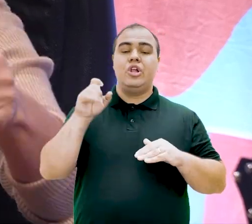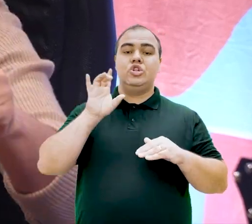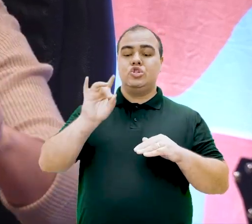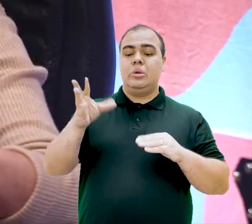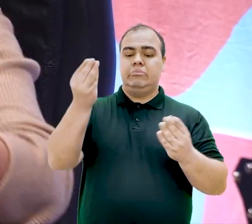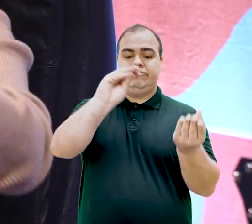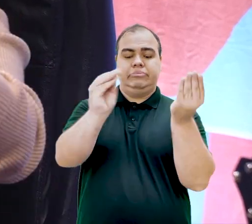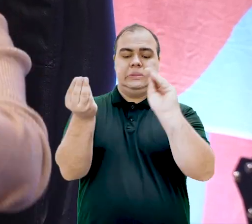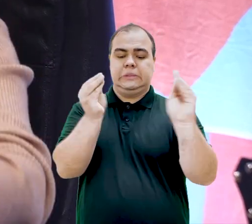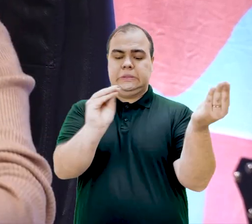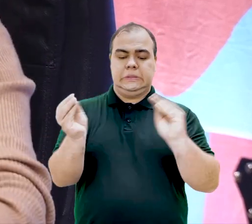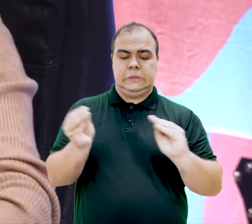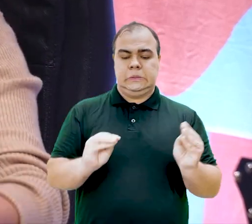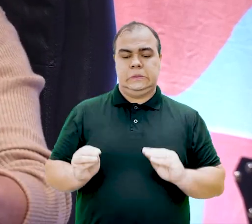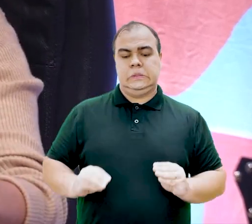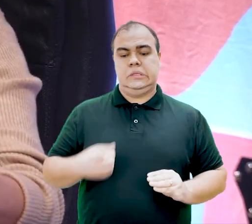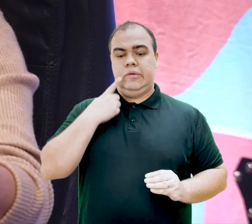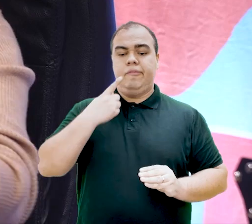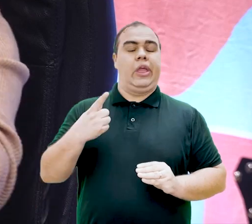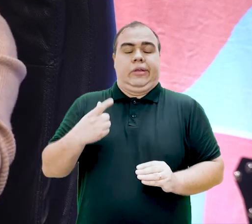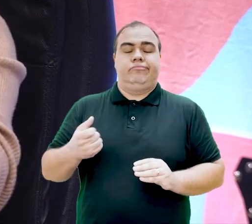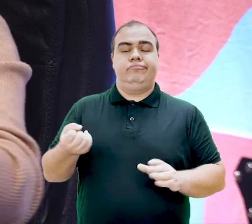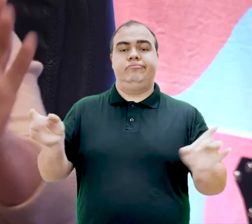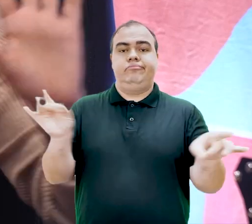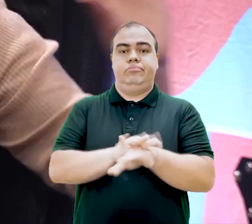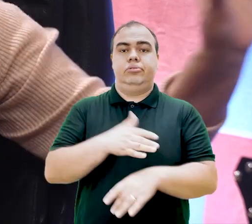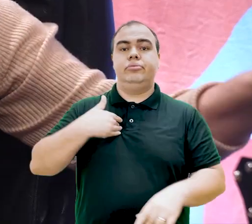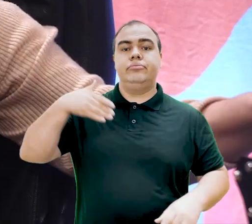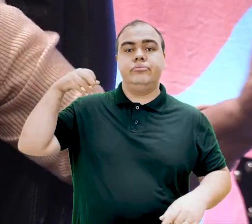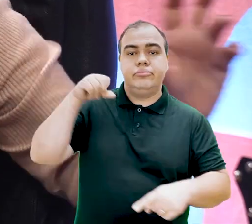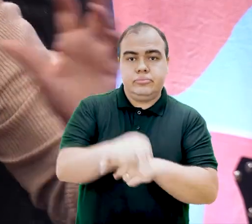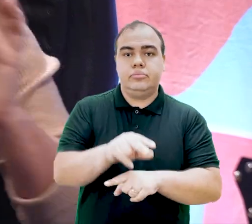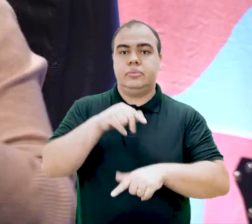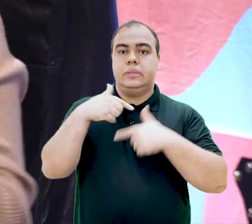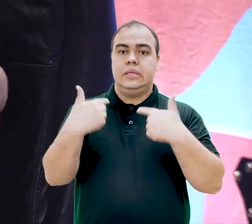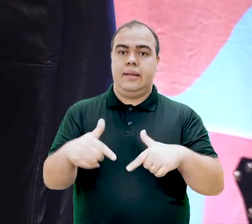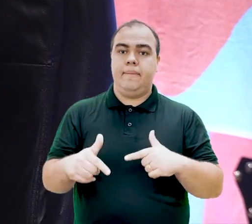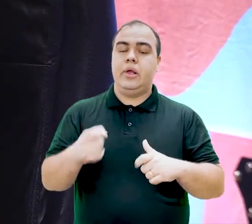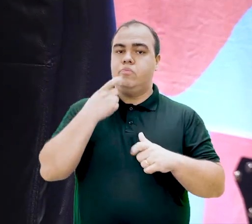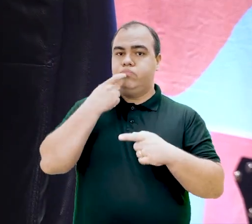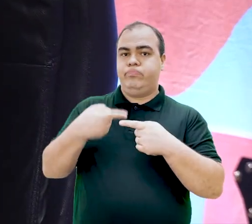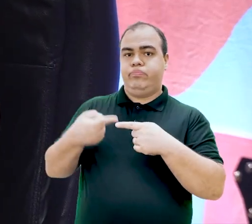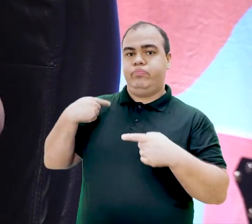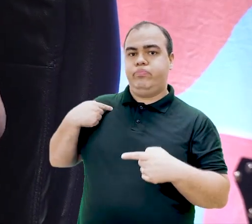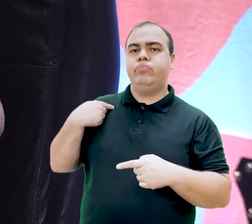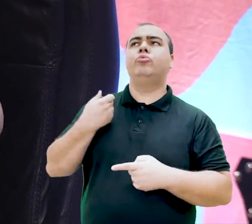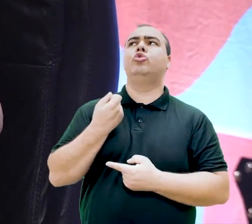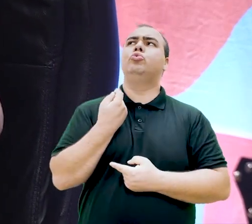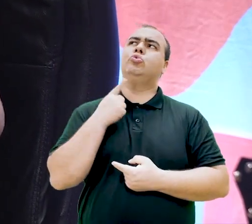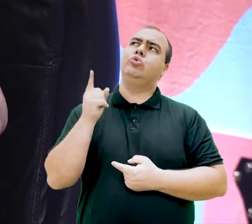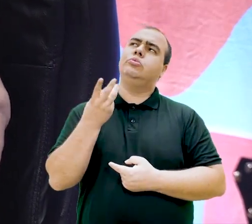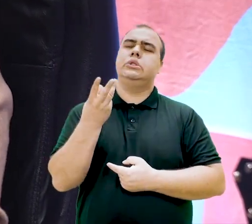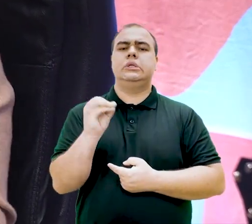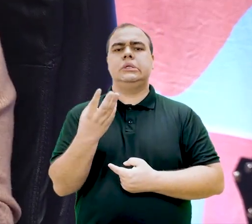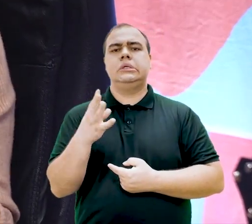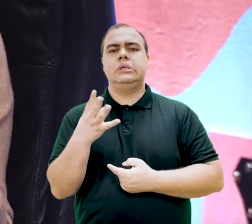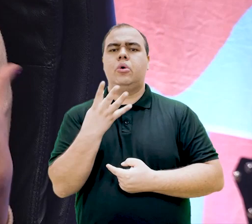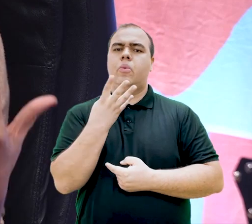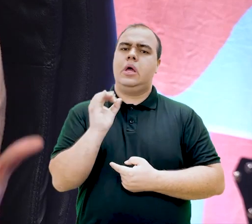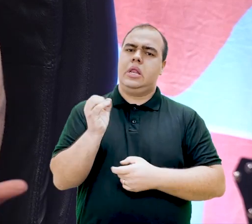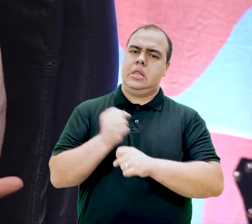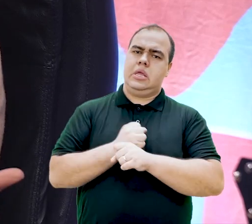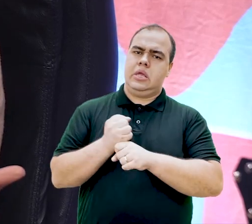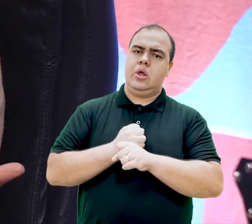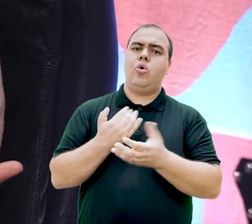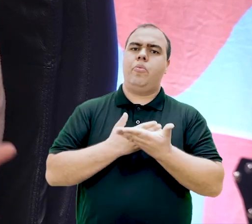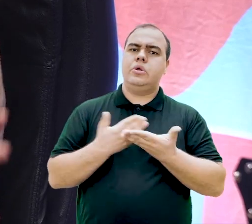braço uma cabeça para no final ter um corpo montado que alguém é adaptado no mercado isso antes nos últimos 30 40 anos a gente passou a